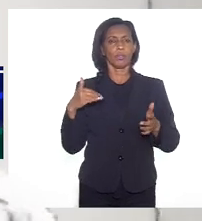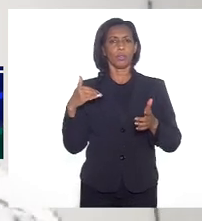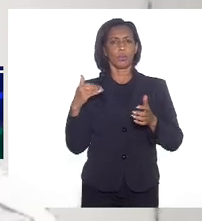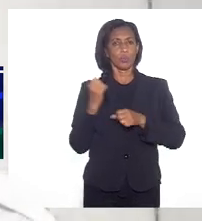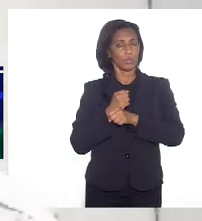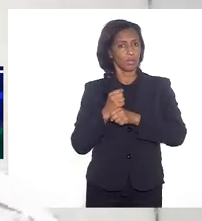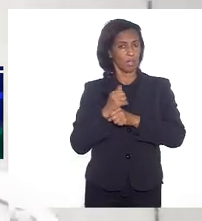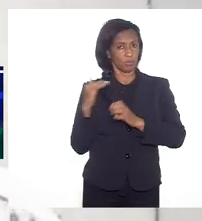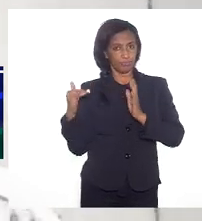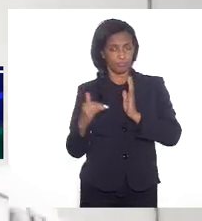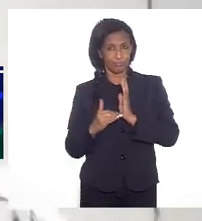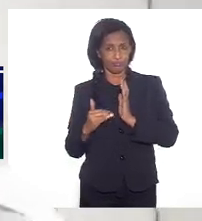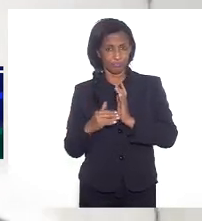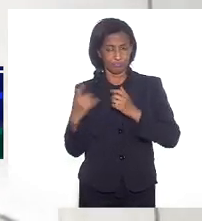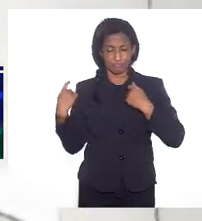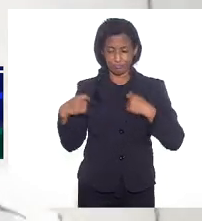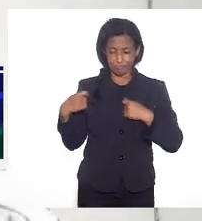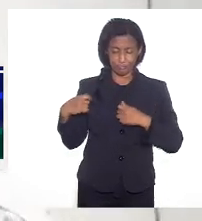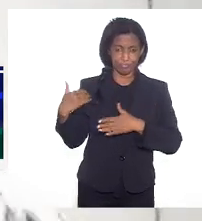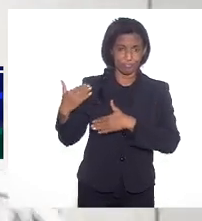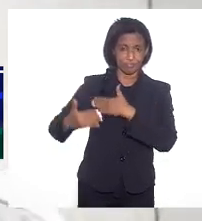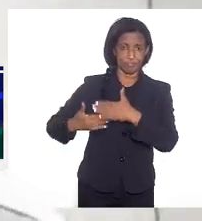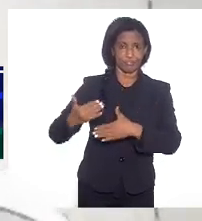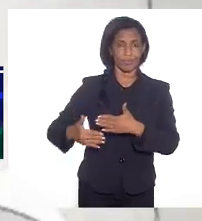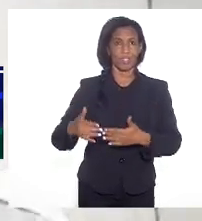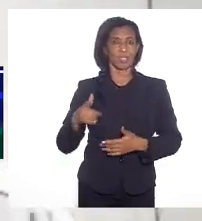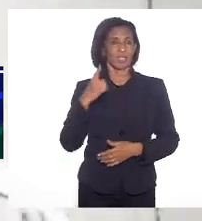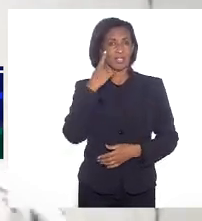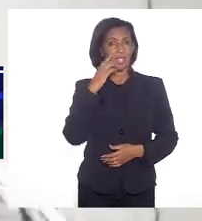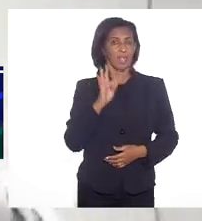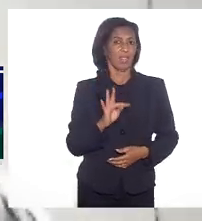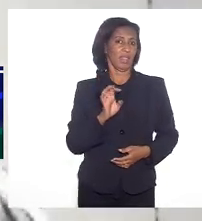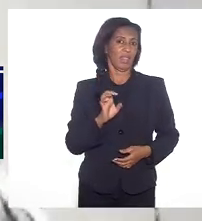tem sido necessário que o Tesouro